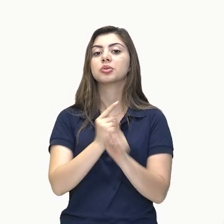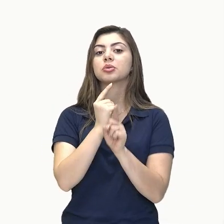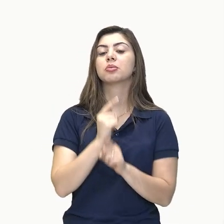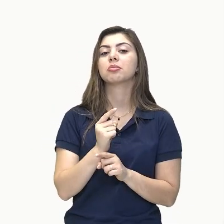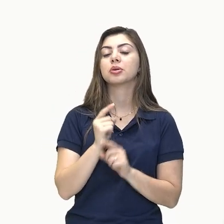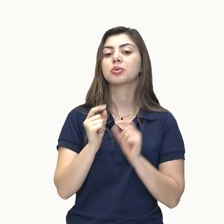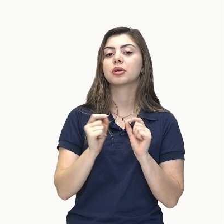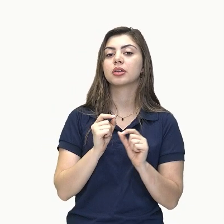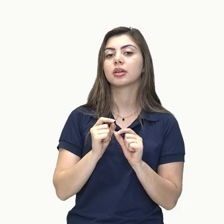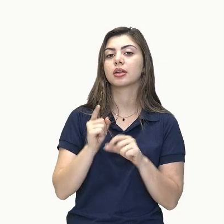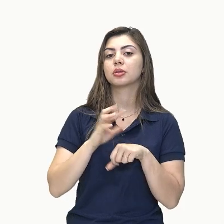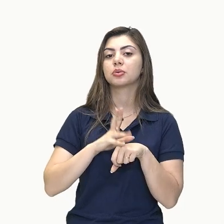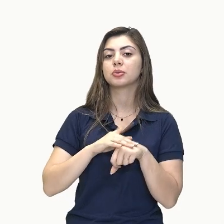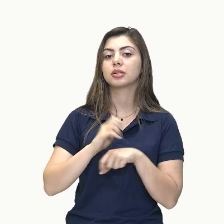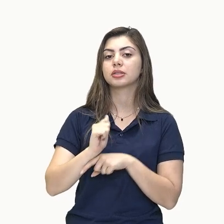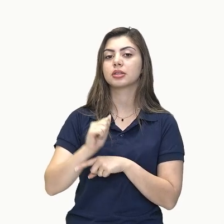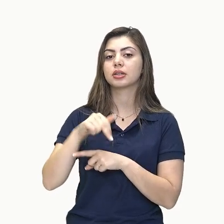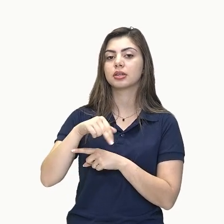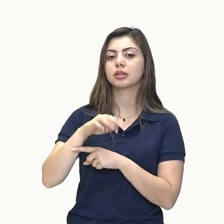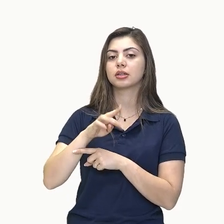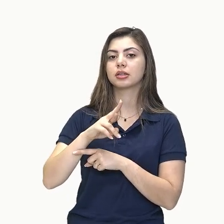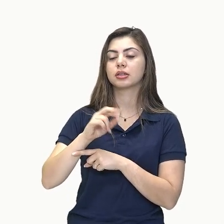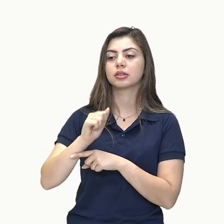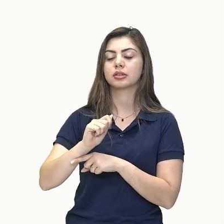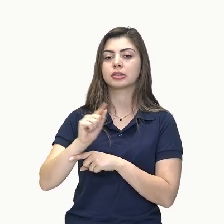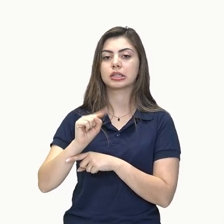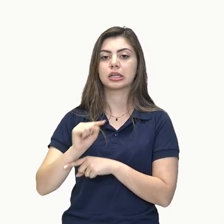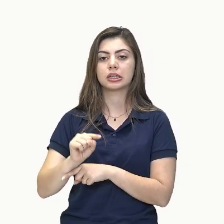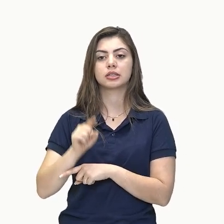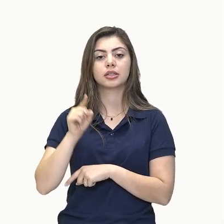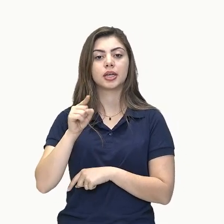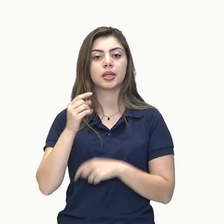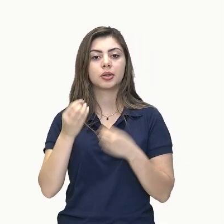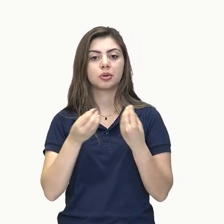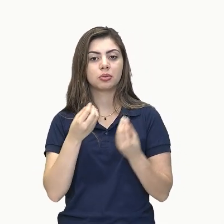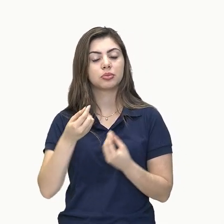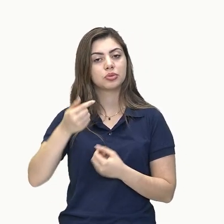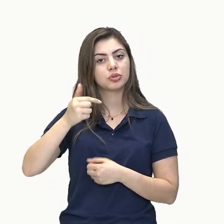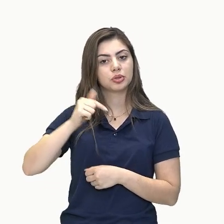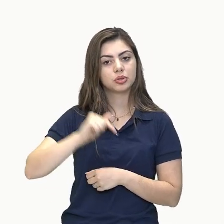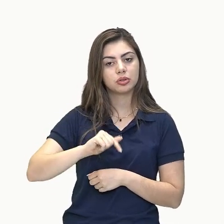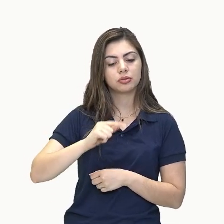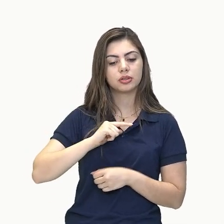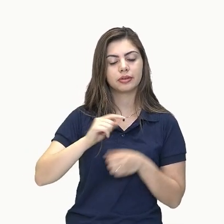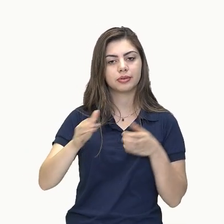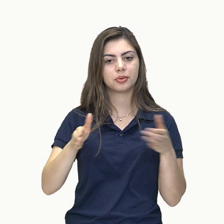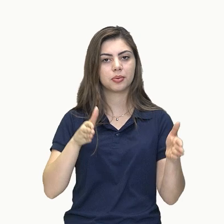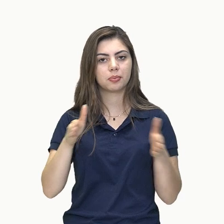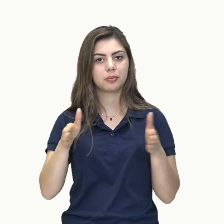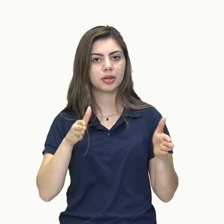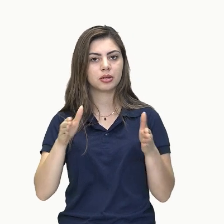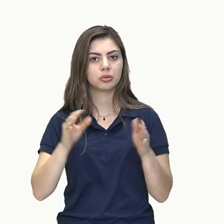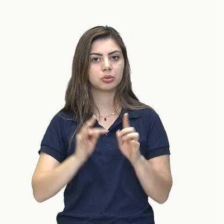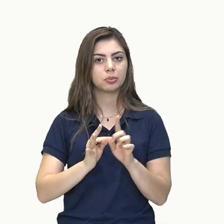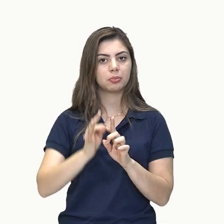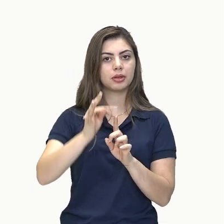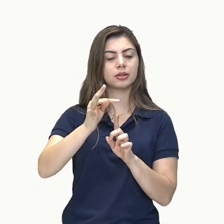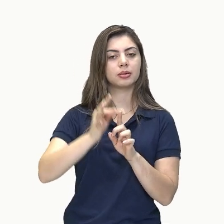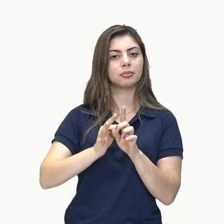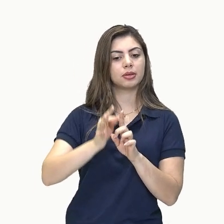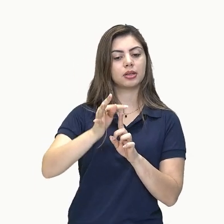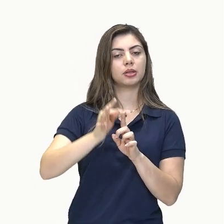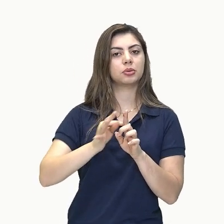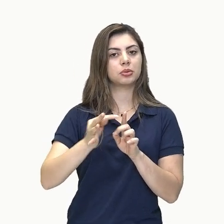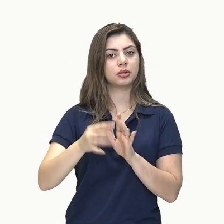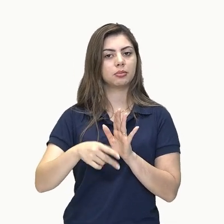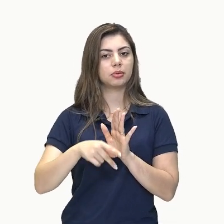mesmo princípio, né? Ele fez aí expôs essas bactérias por um certo tempo a uma temperatura específica